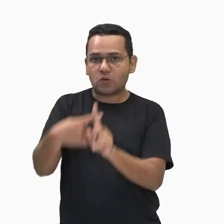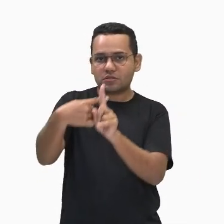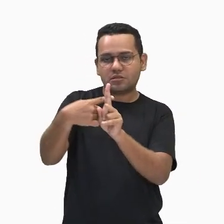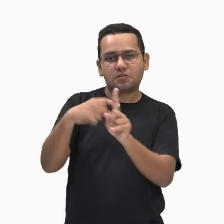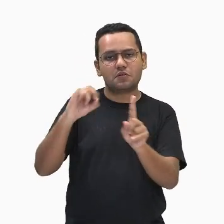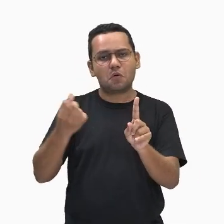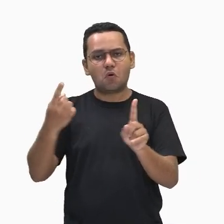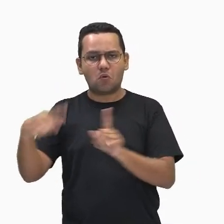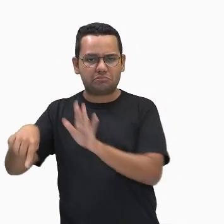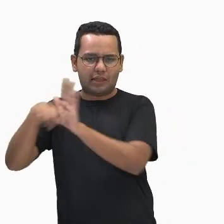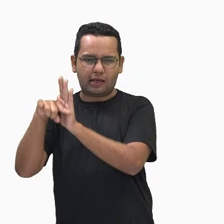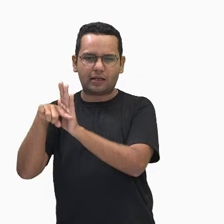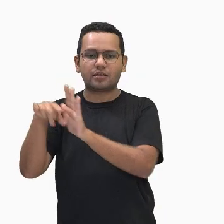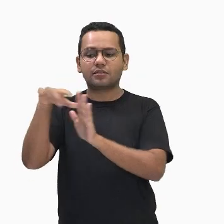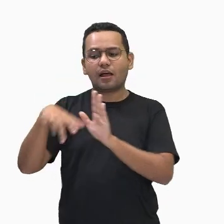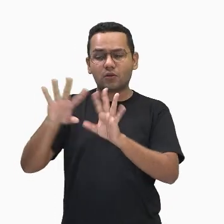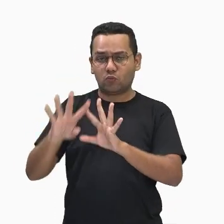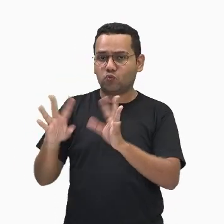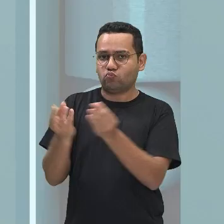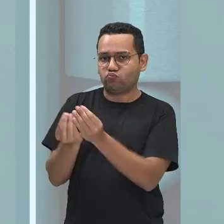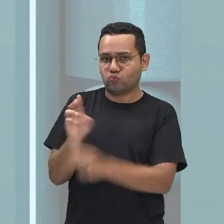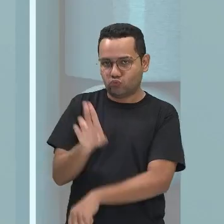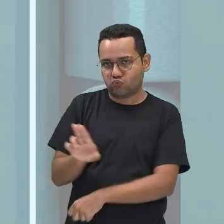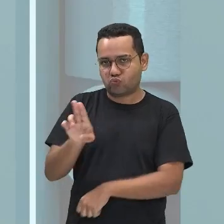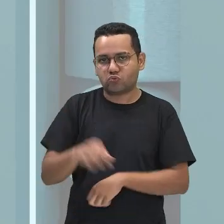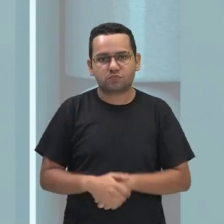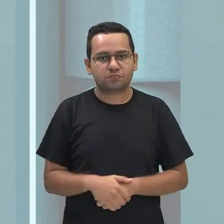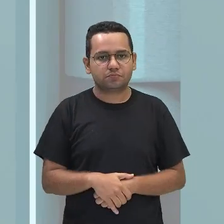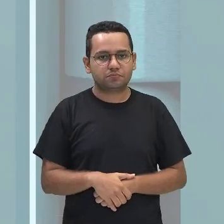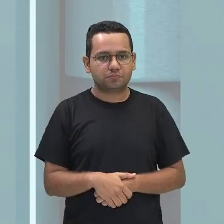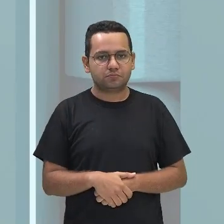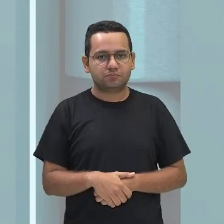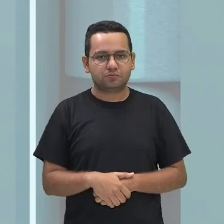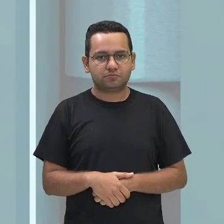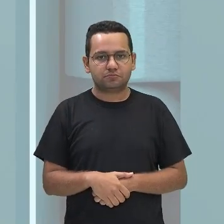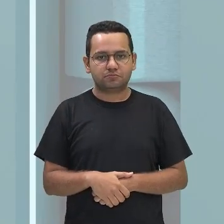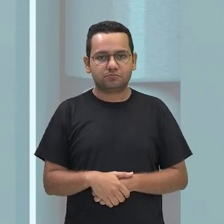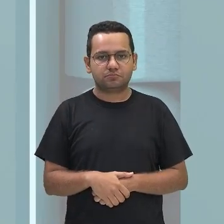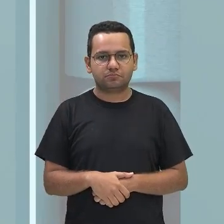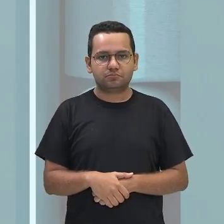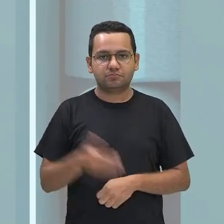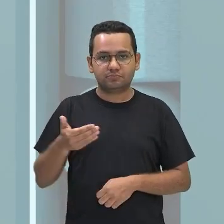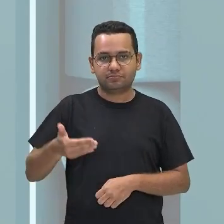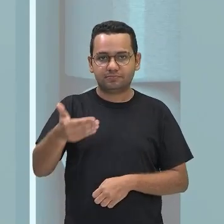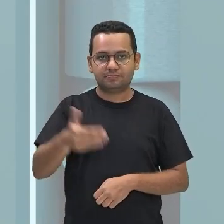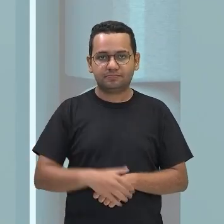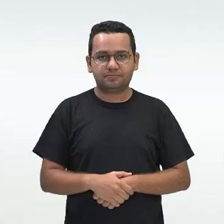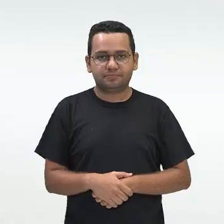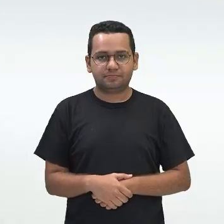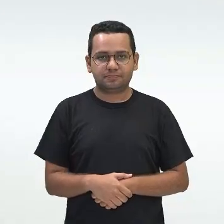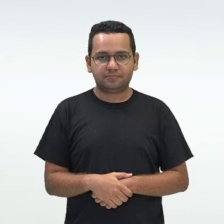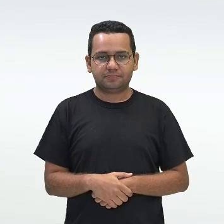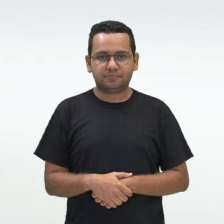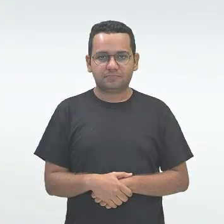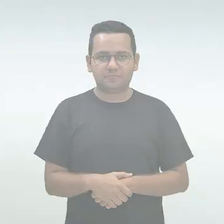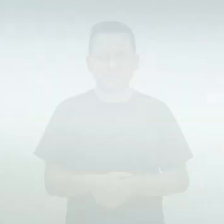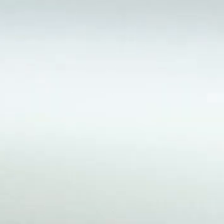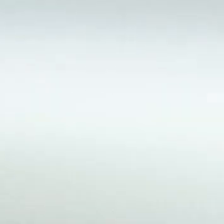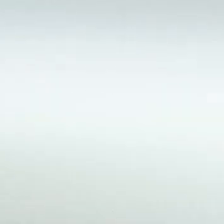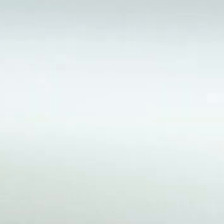positivos, negativos no uso de substâncias, ok? Tá bom? Então, vamos para a nossa aula, vamos lá.